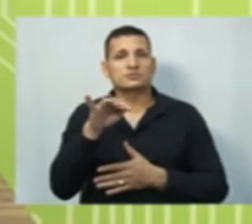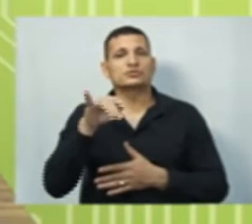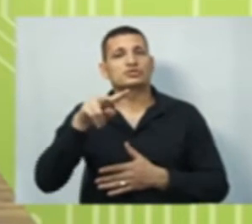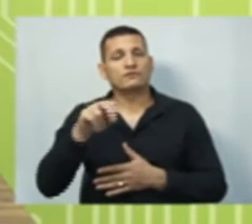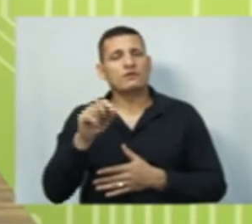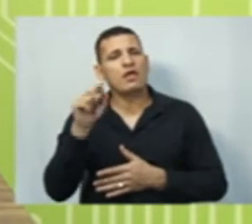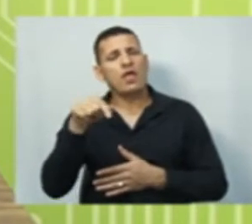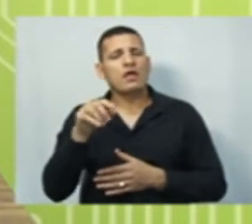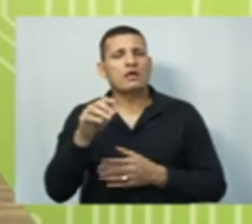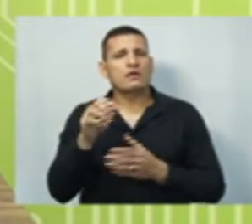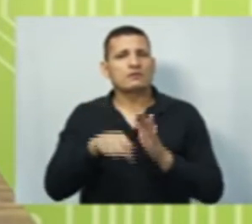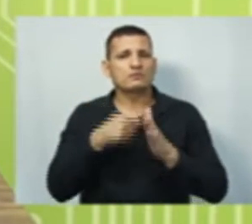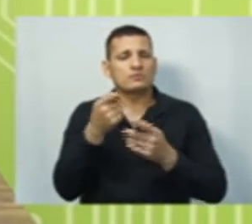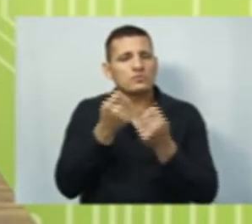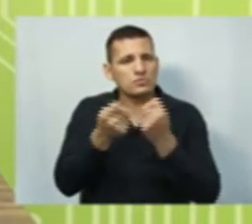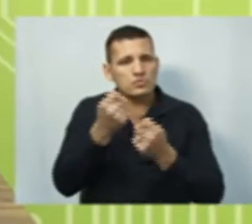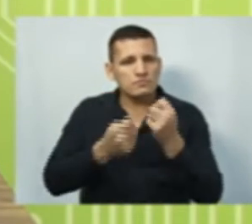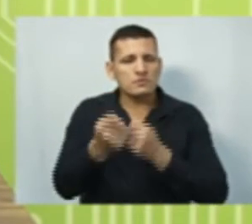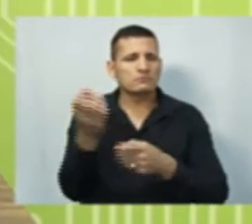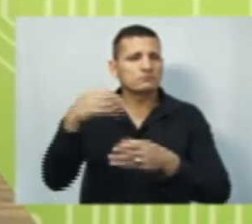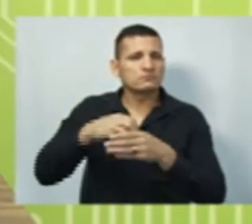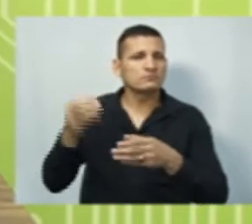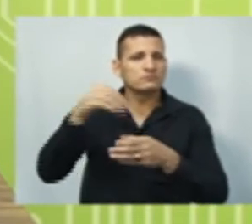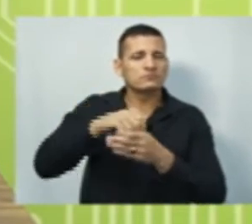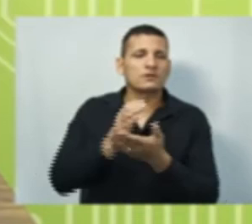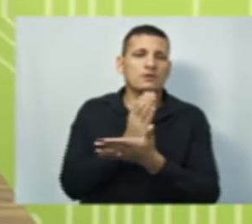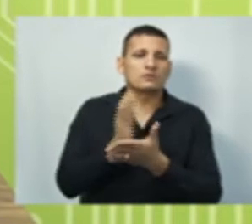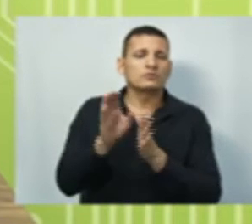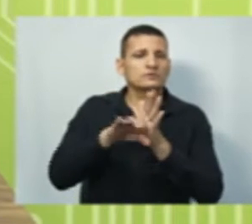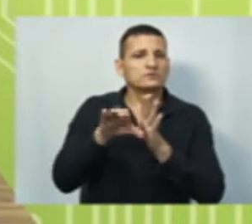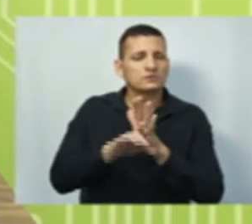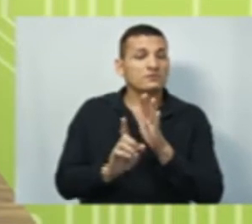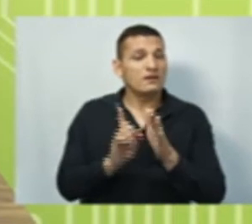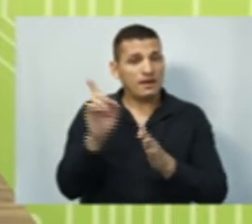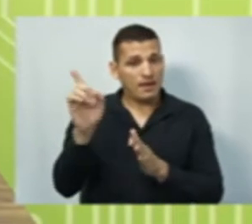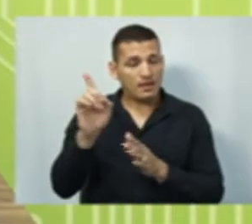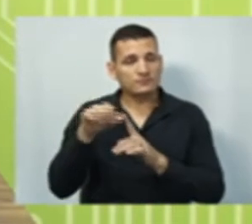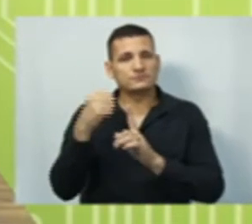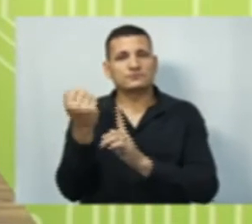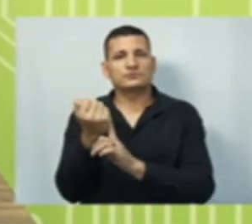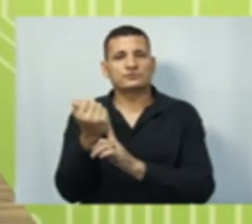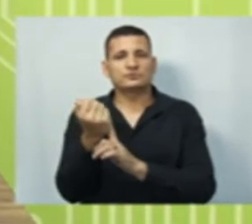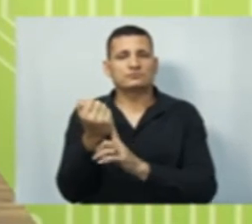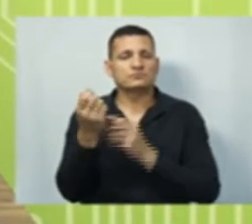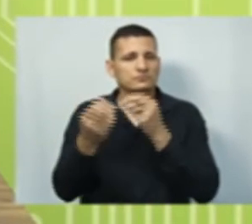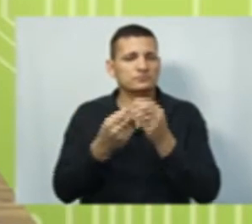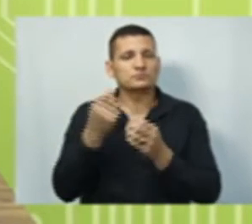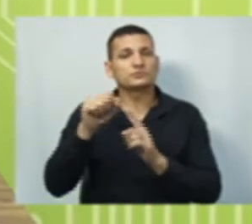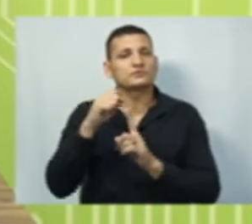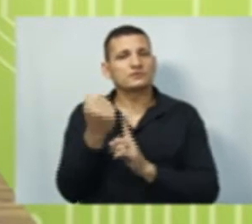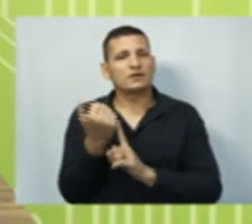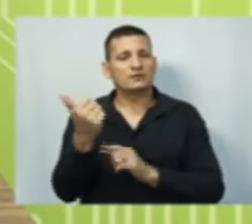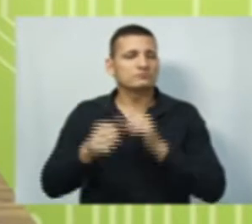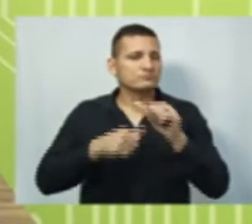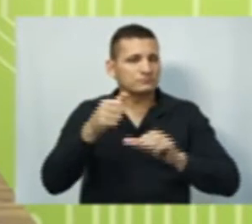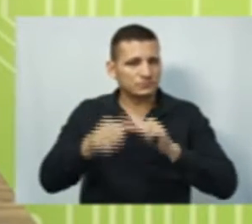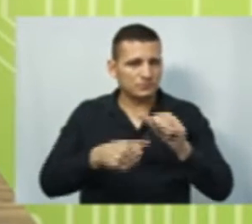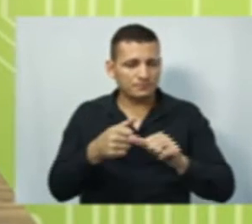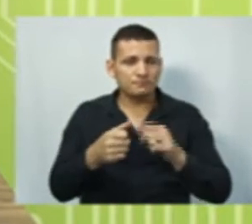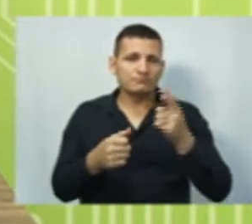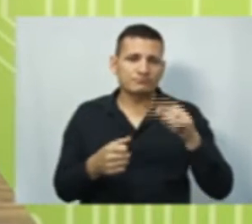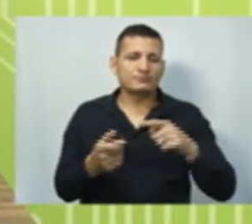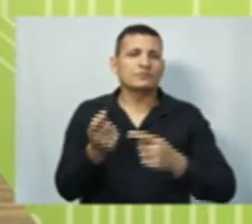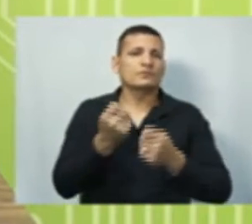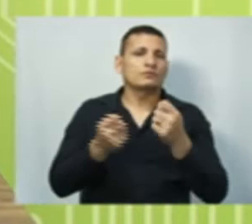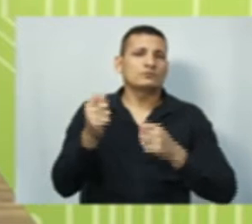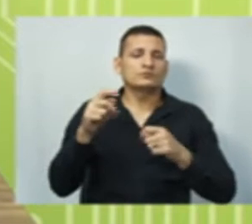incorporar alguns conceitos que vêm lá da sociologia, de como a sociedade se molda. E é assim que os economistas veem as coisas. Nós